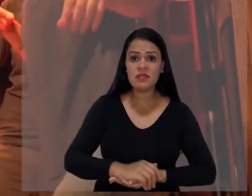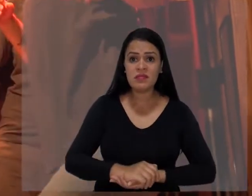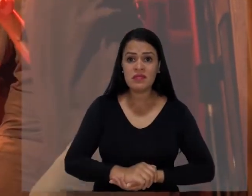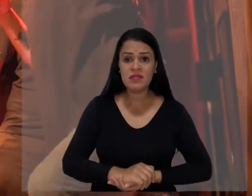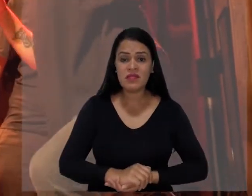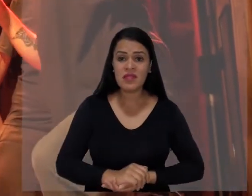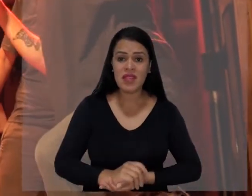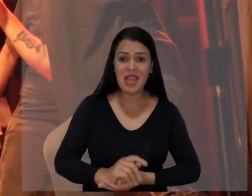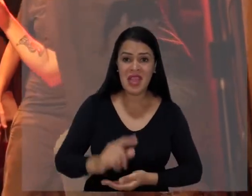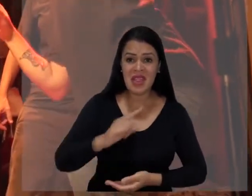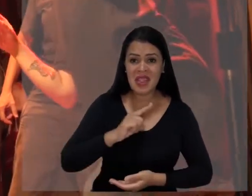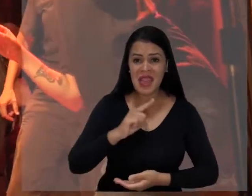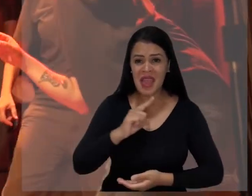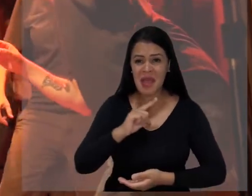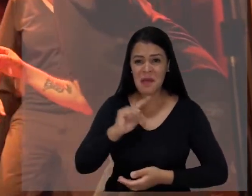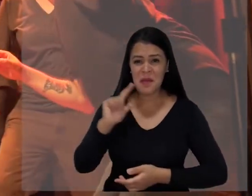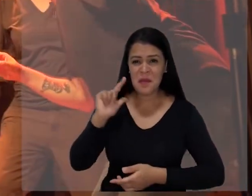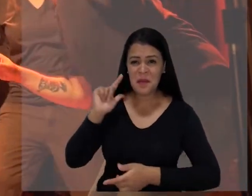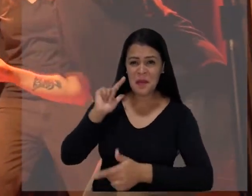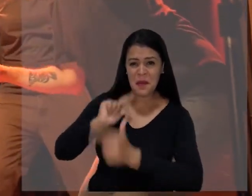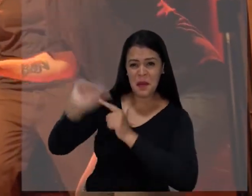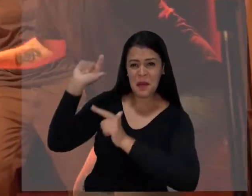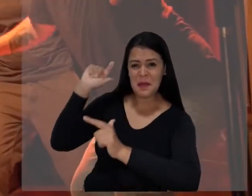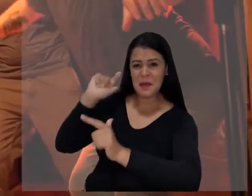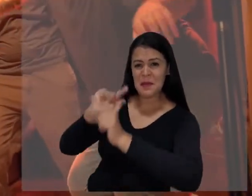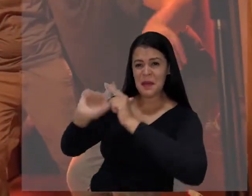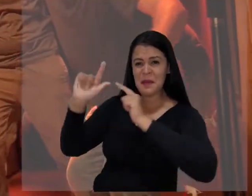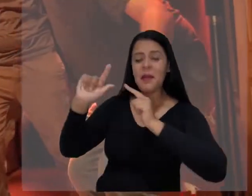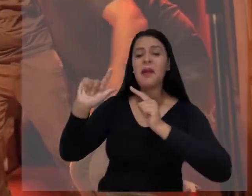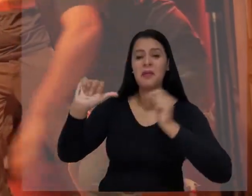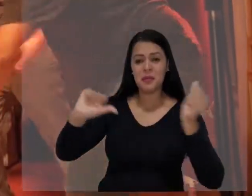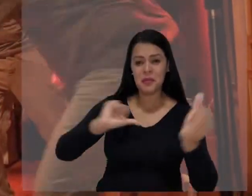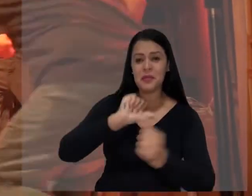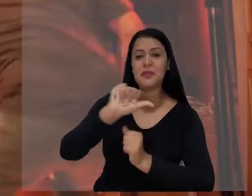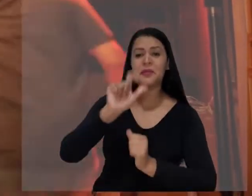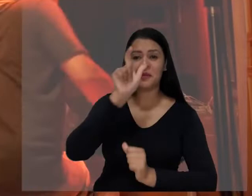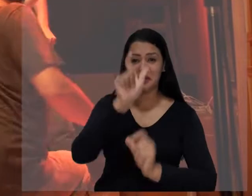Um vento passou rasante e fez mudanças por dentro e por fora.